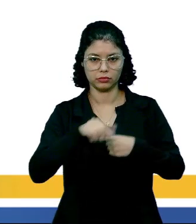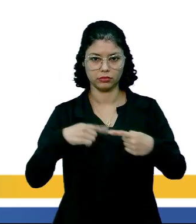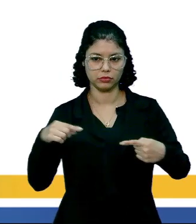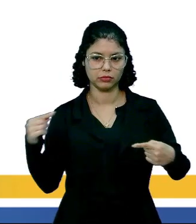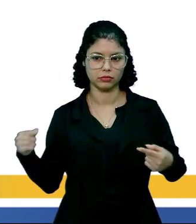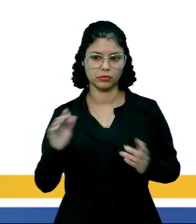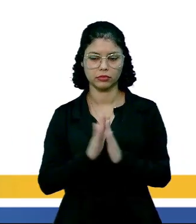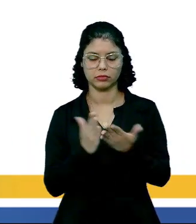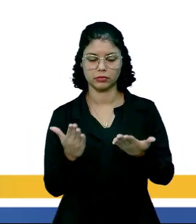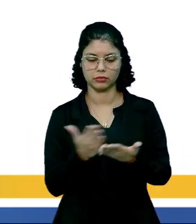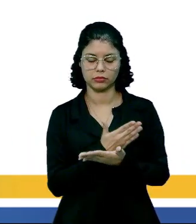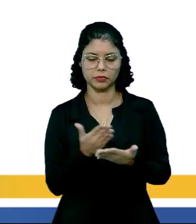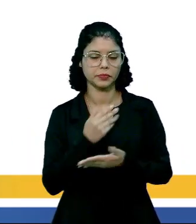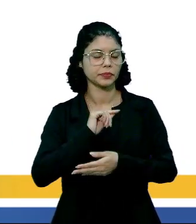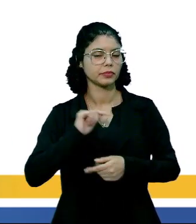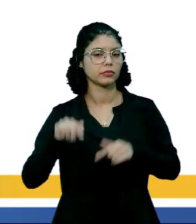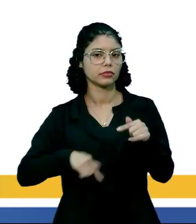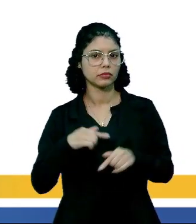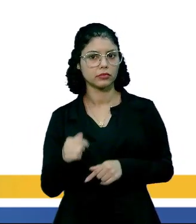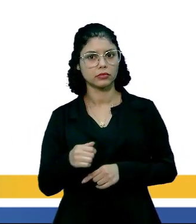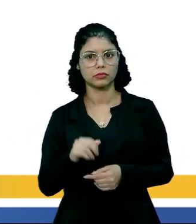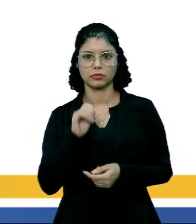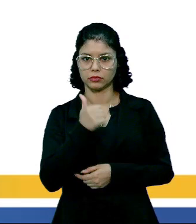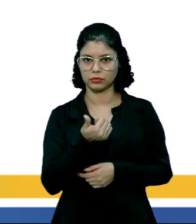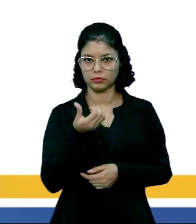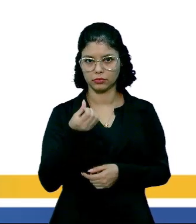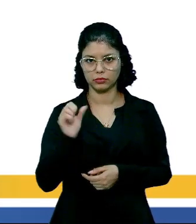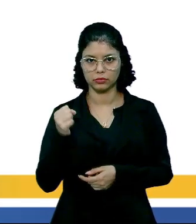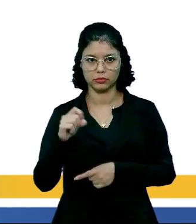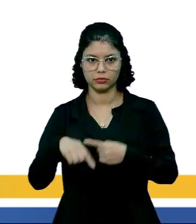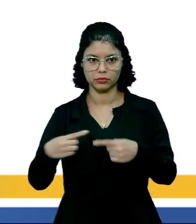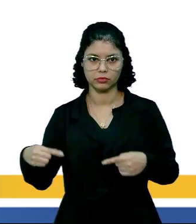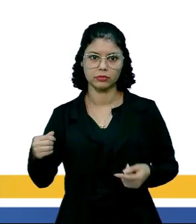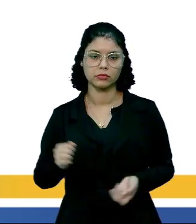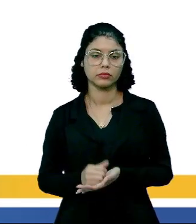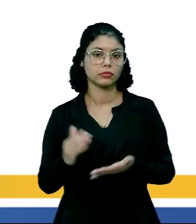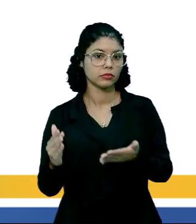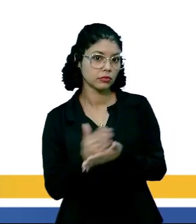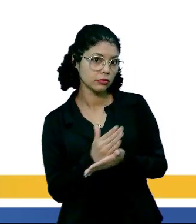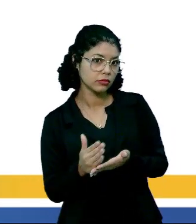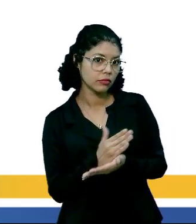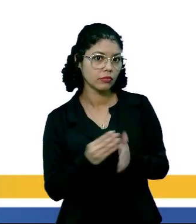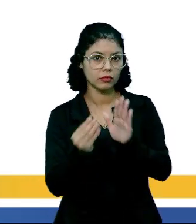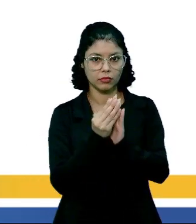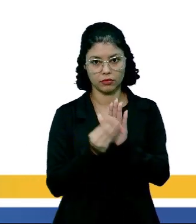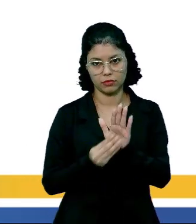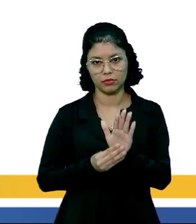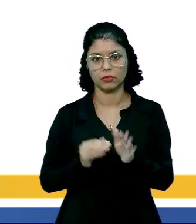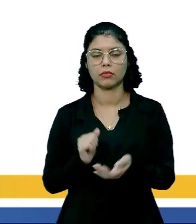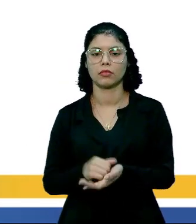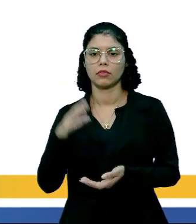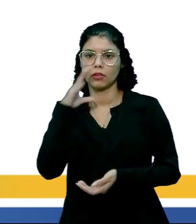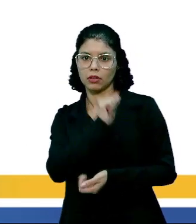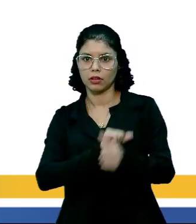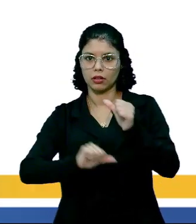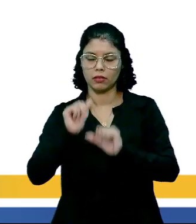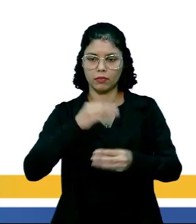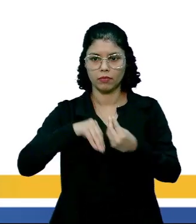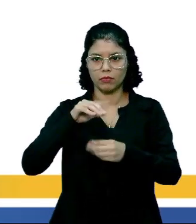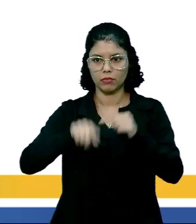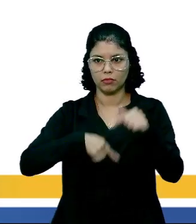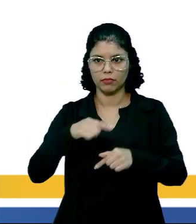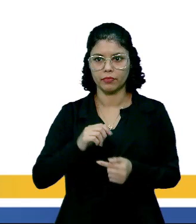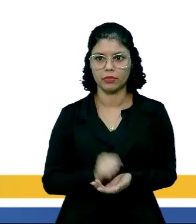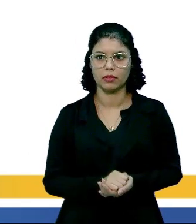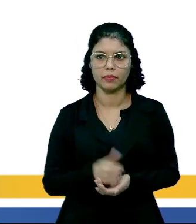2 de química na página 168 a questão diz o seguinte alguns faltou alguns fatores podem alterar a rapidez